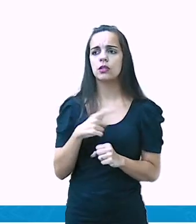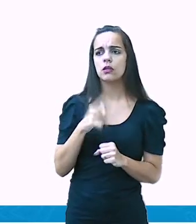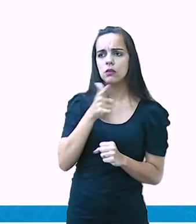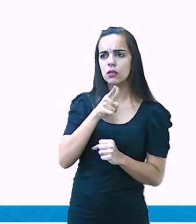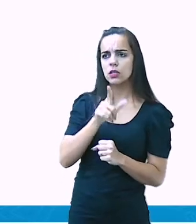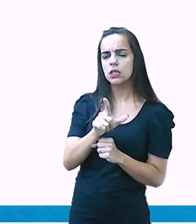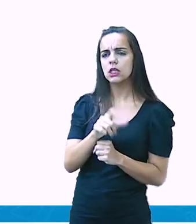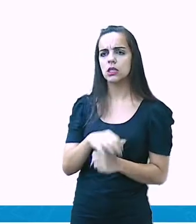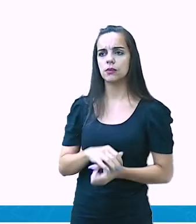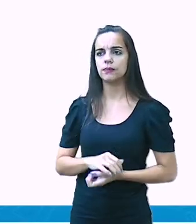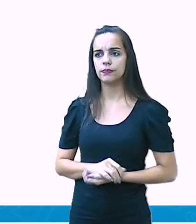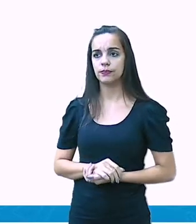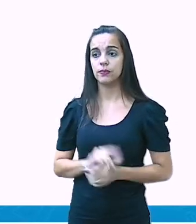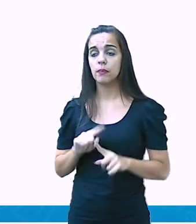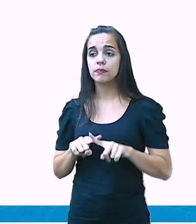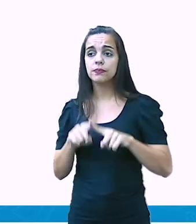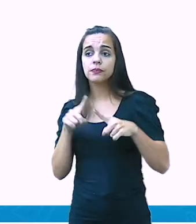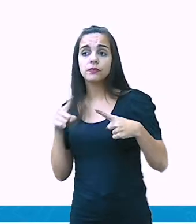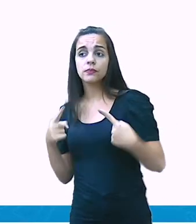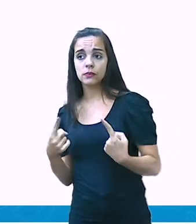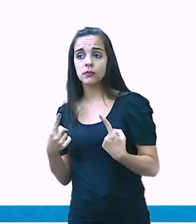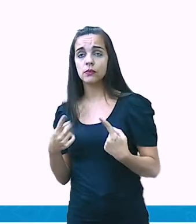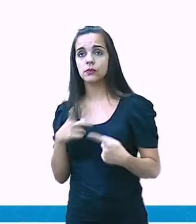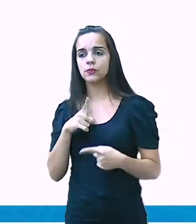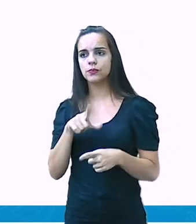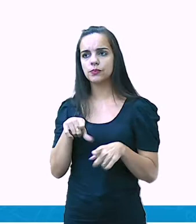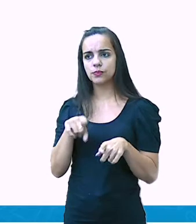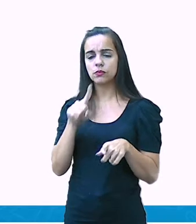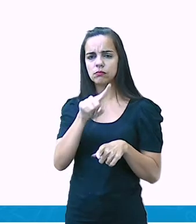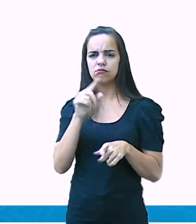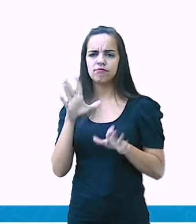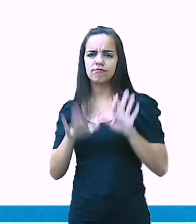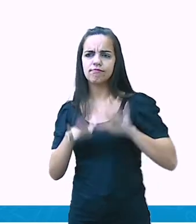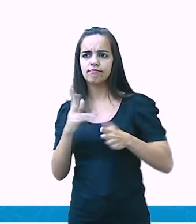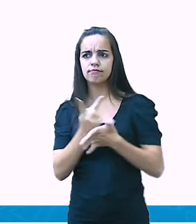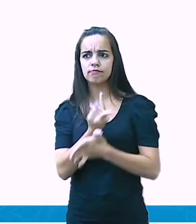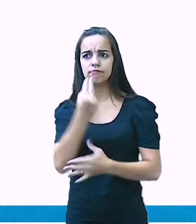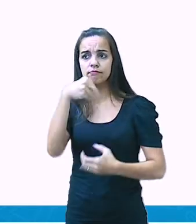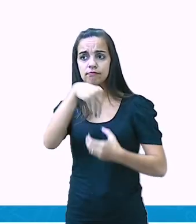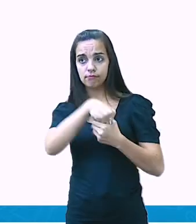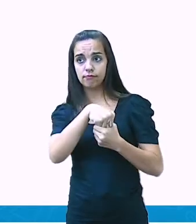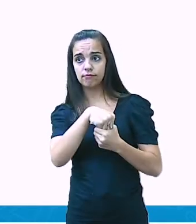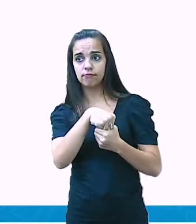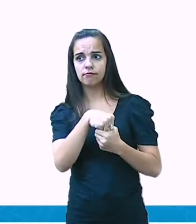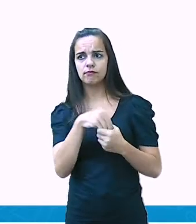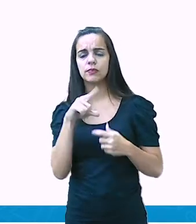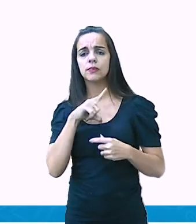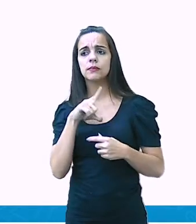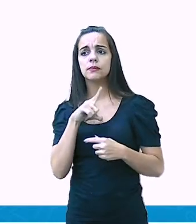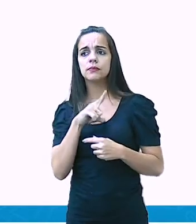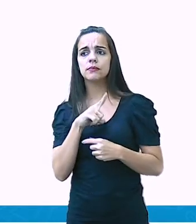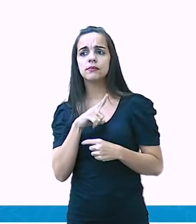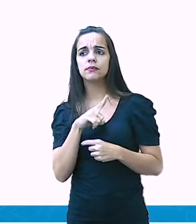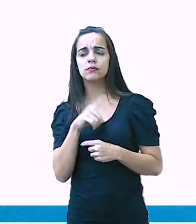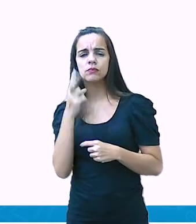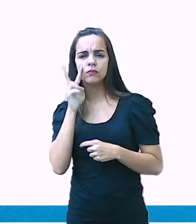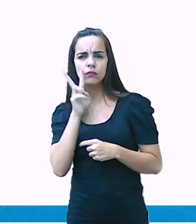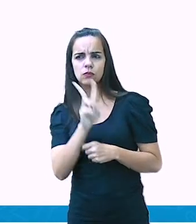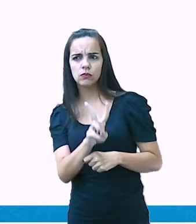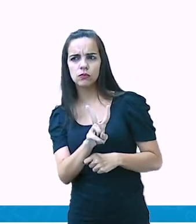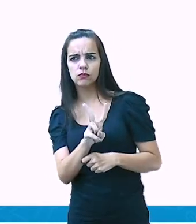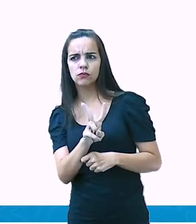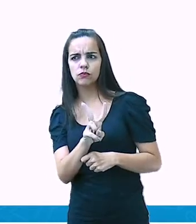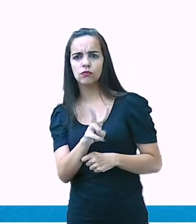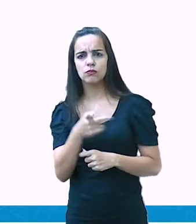isto aconteça, mas é nesta situação que nós teremos a definição